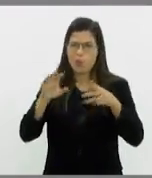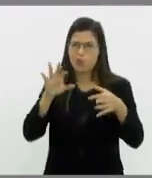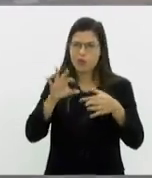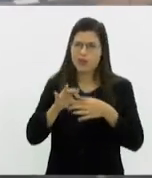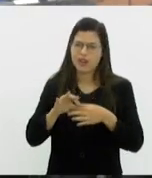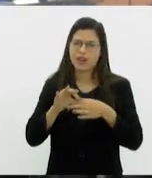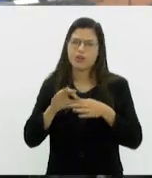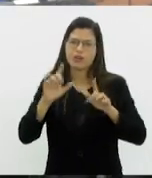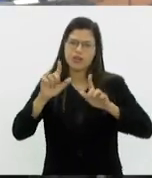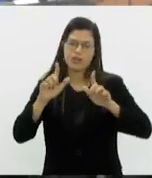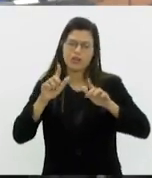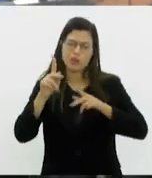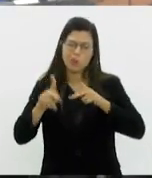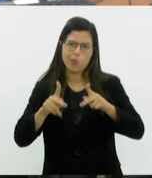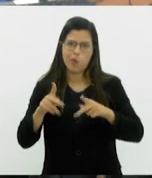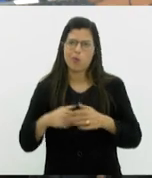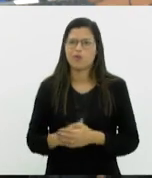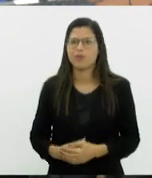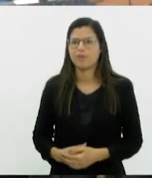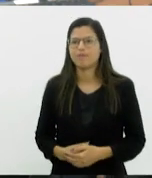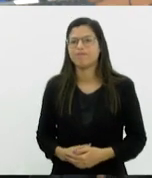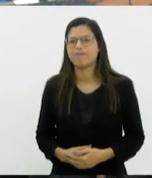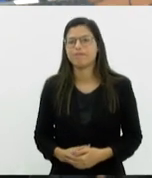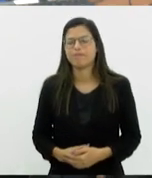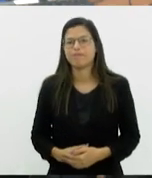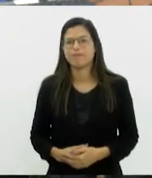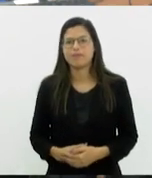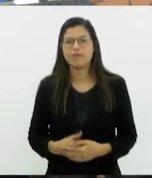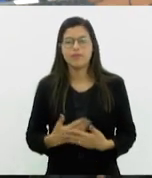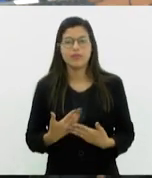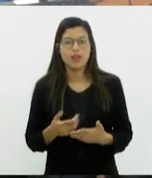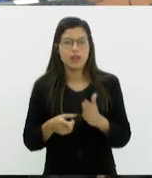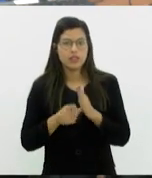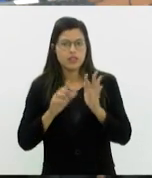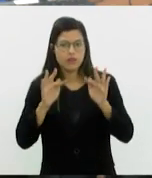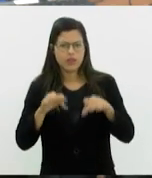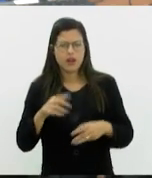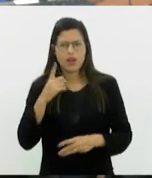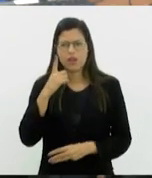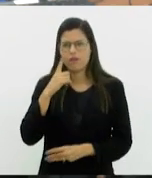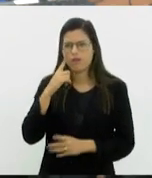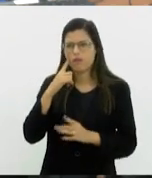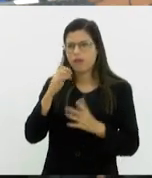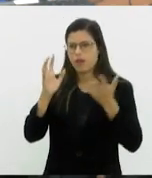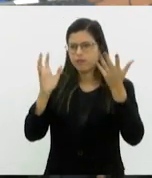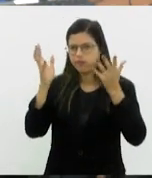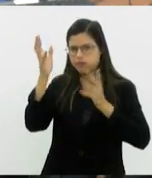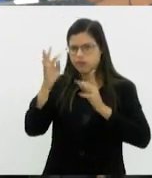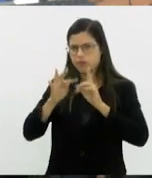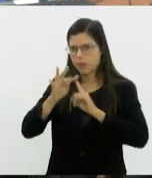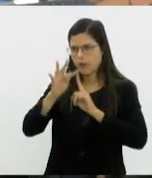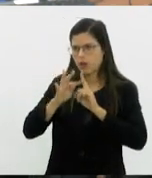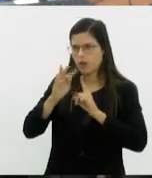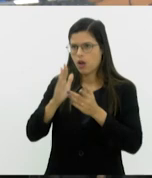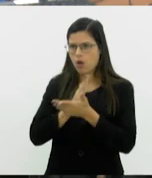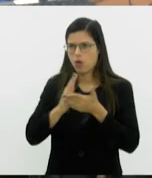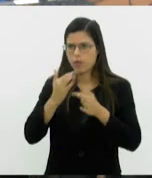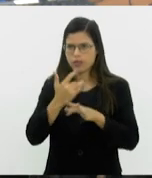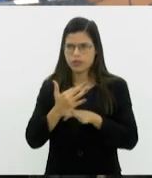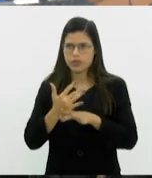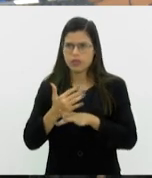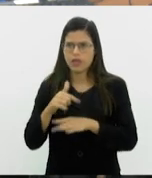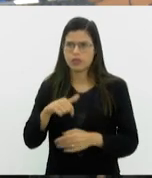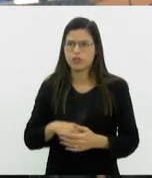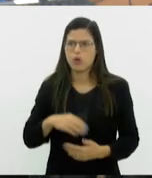Rui. Valeu, PV. E antes de encerrar, vamos dar uma olhada no tempo em algumas cidades no estado do Rio de Janeiro. Olha